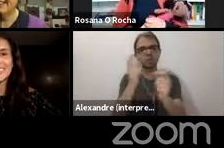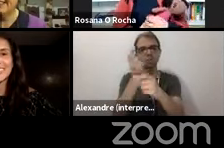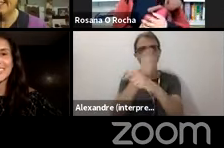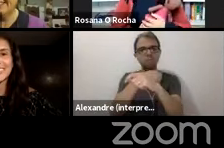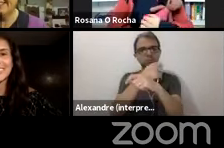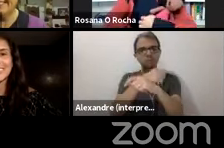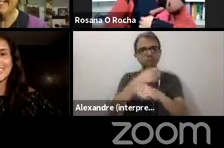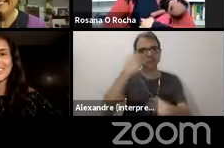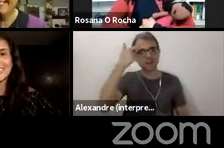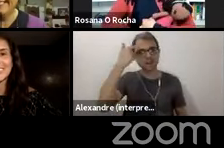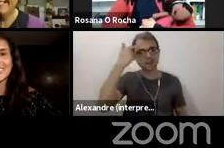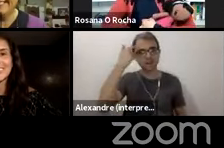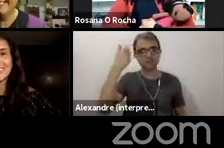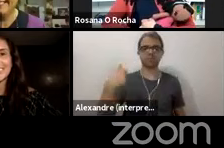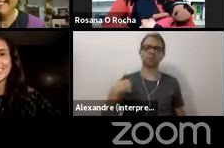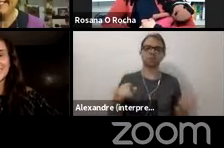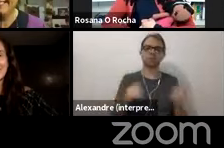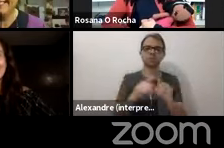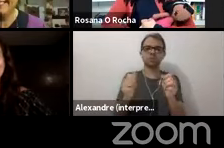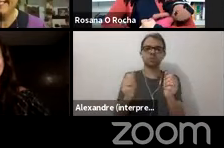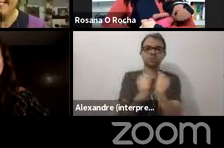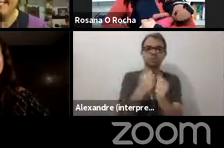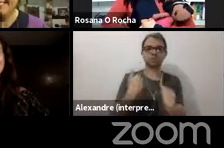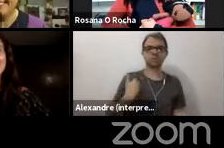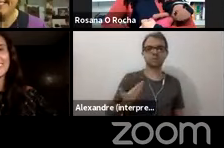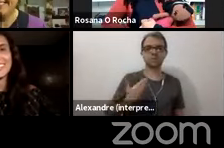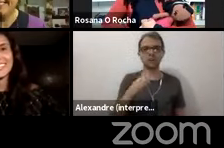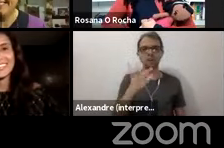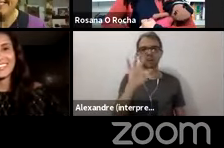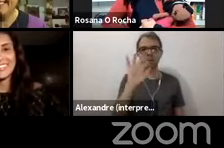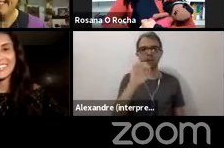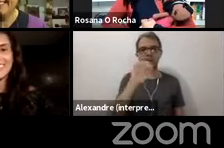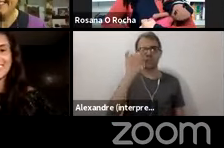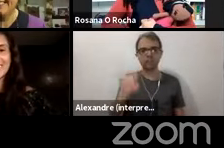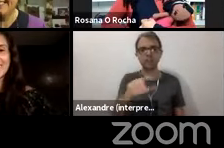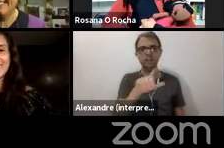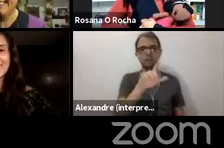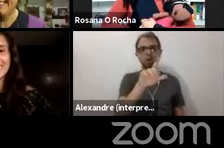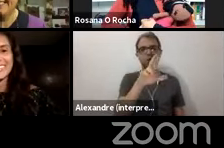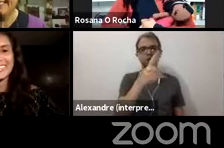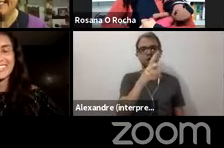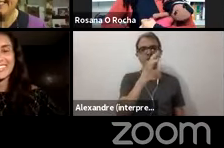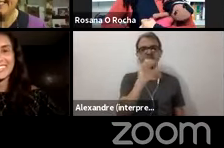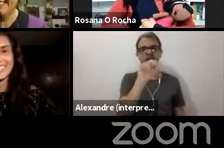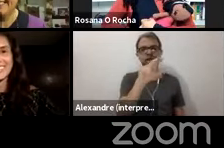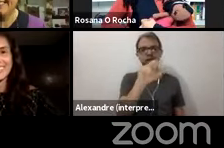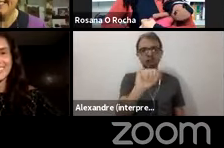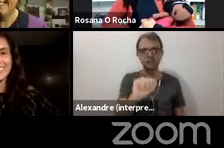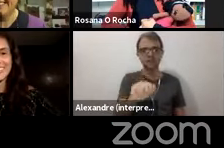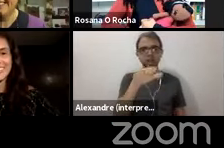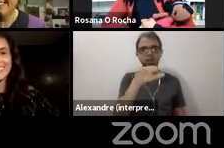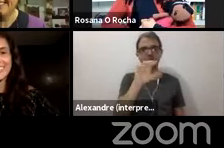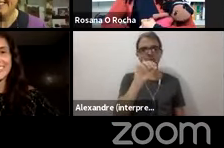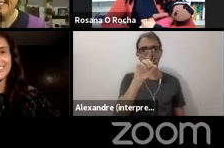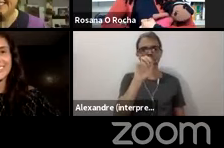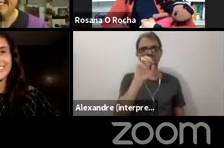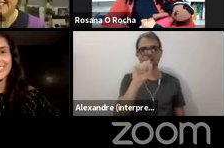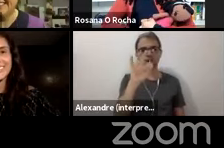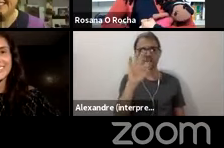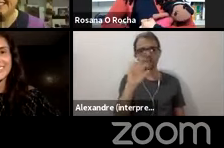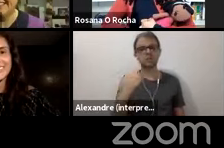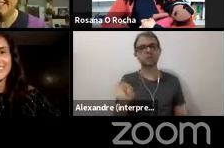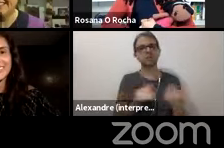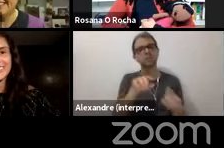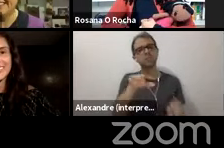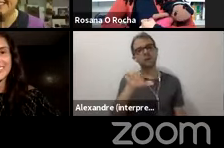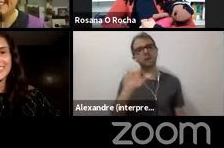minhas parceiras Fernanda Liberali, Luciana Modesto e Marina Tiso. Então, para iniciar a live de hoje, eu vou